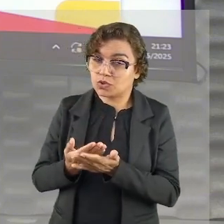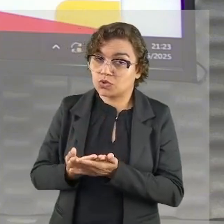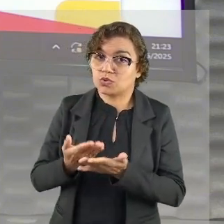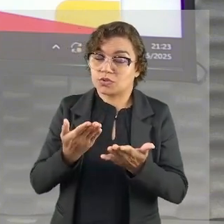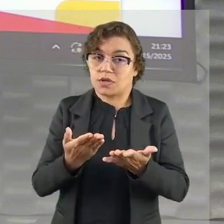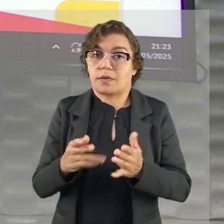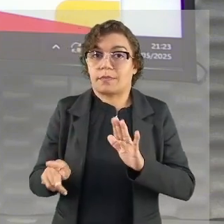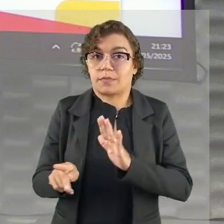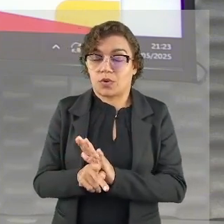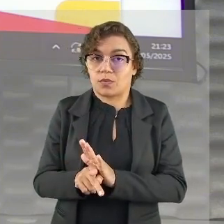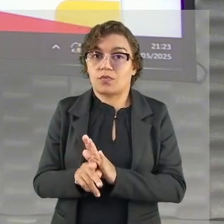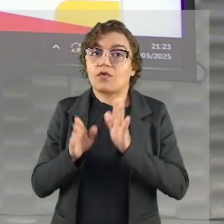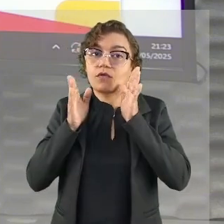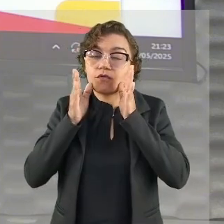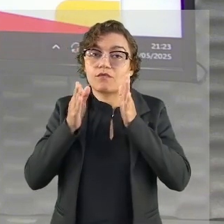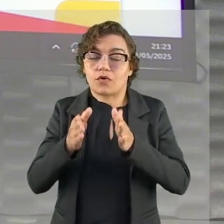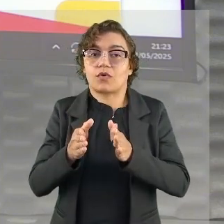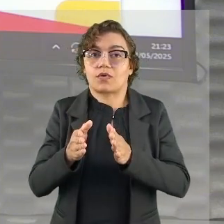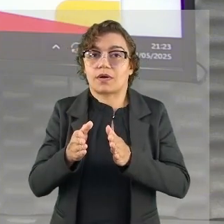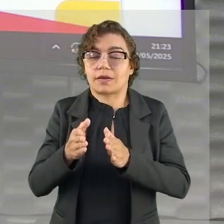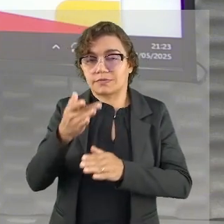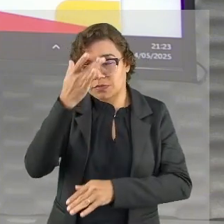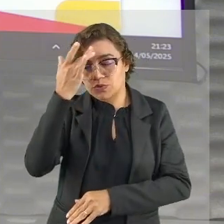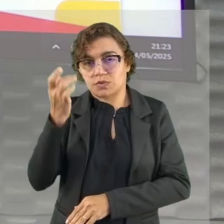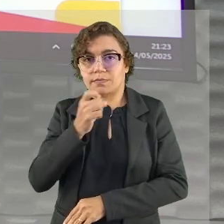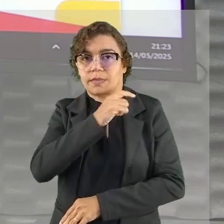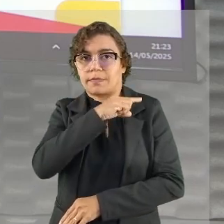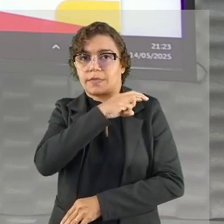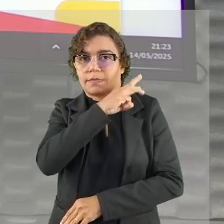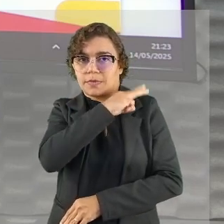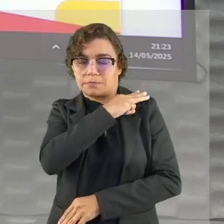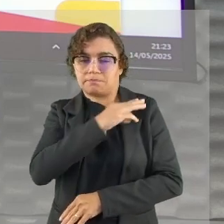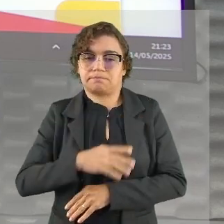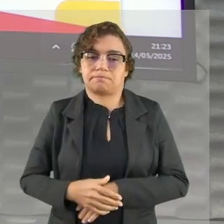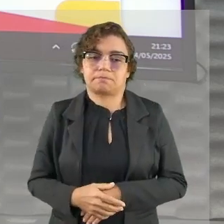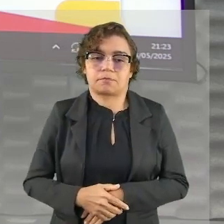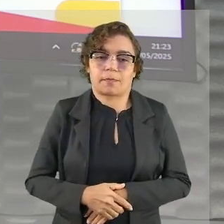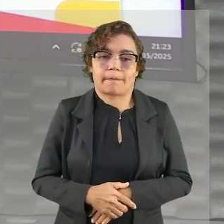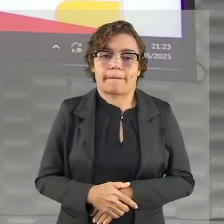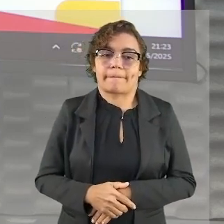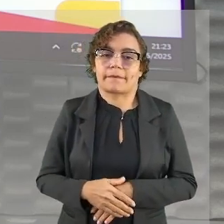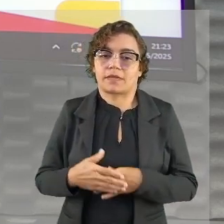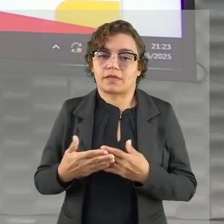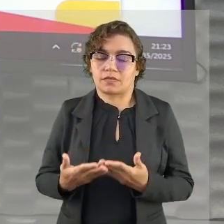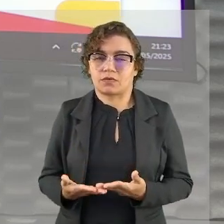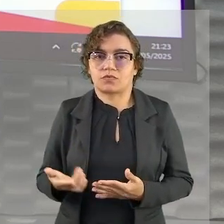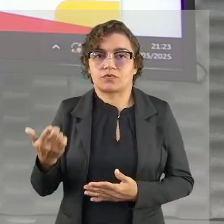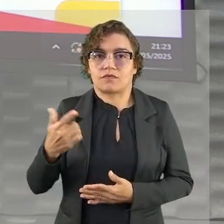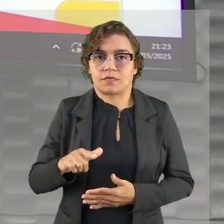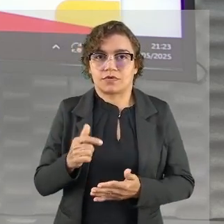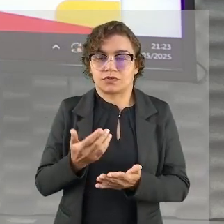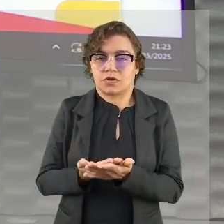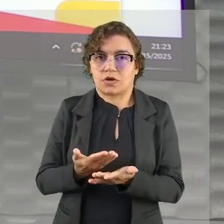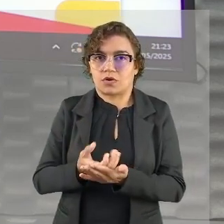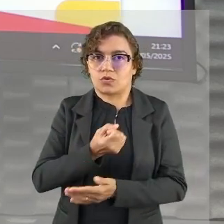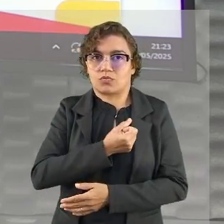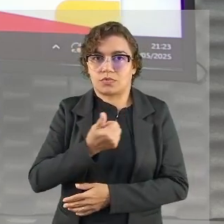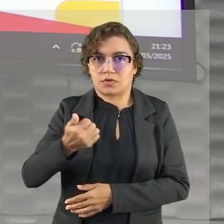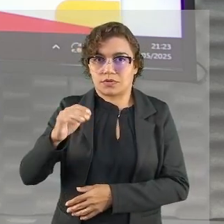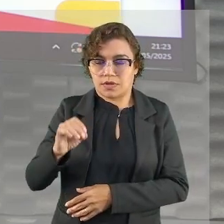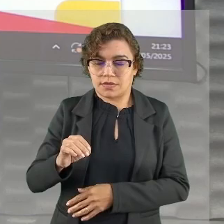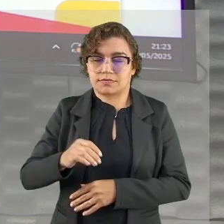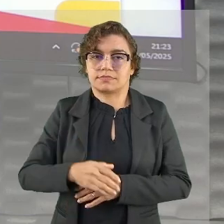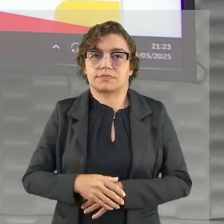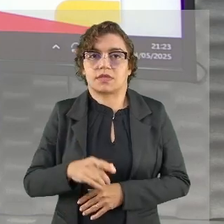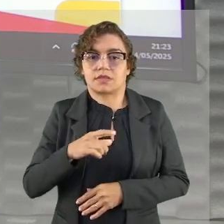projeto destinado a pessoal do ensino médio, tá bom? Então vamos para mais uma aula, aula de número 10. Experimentos e simulações